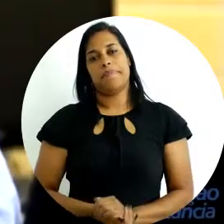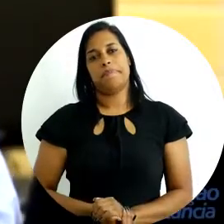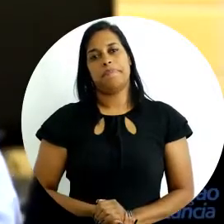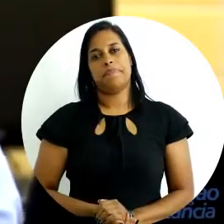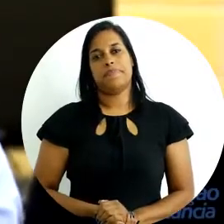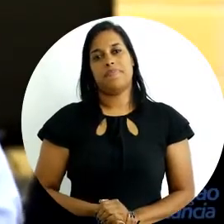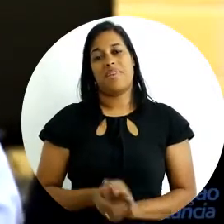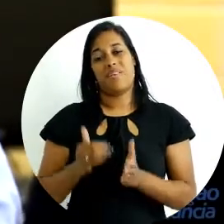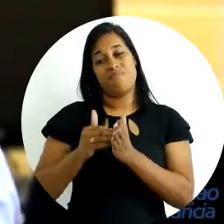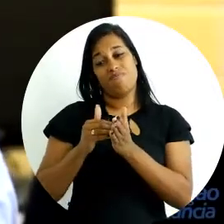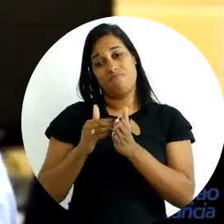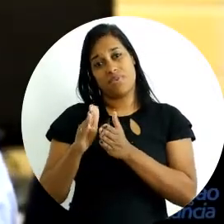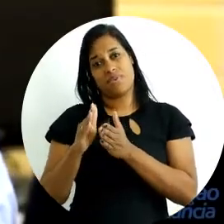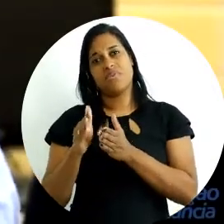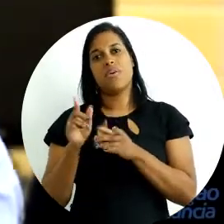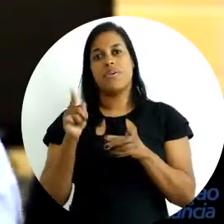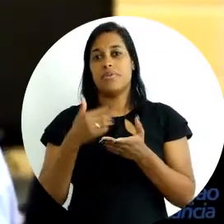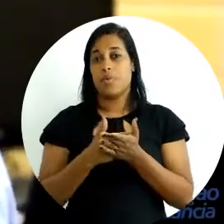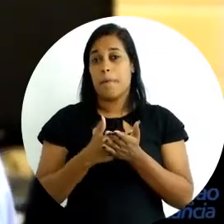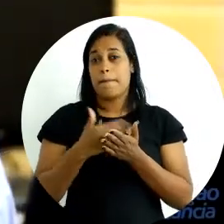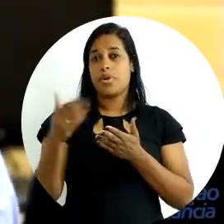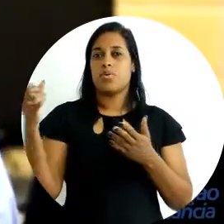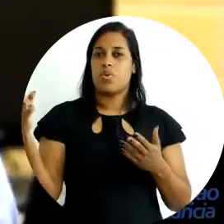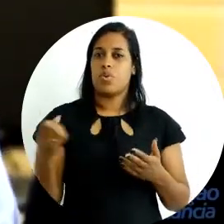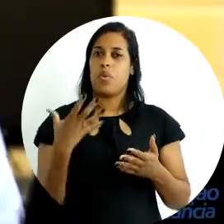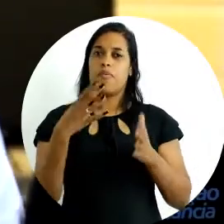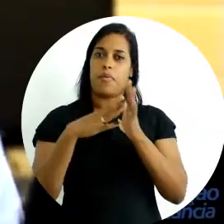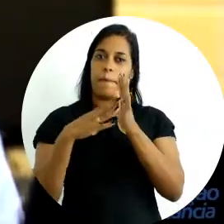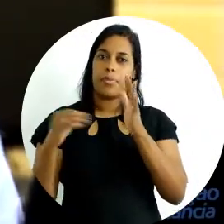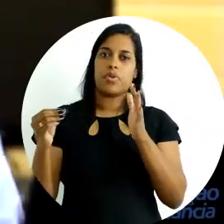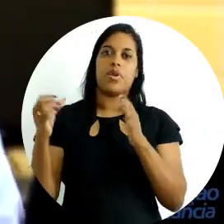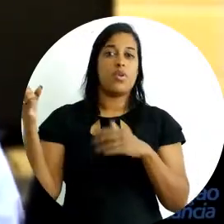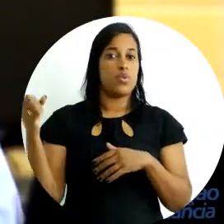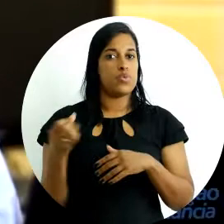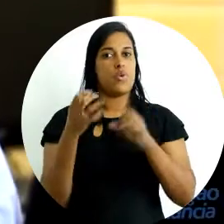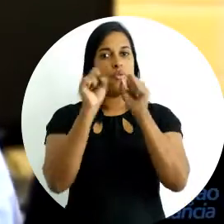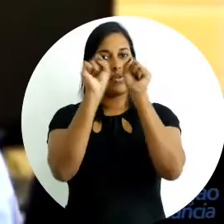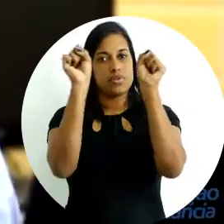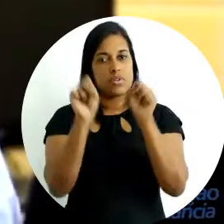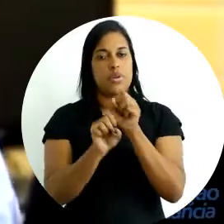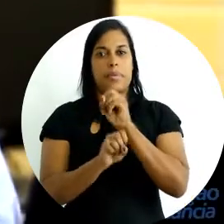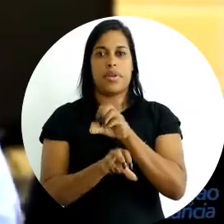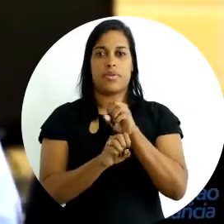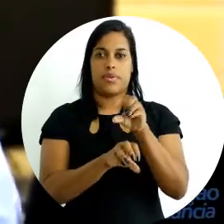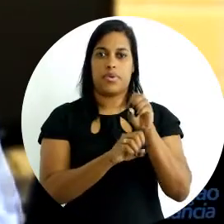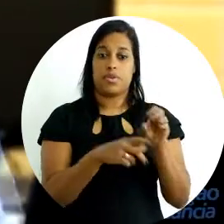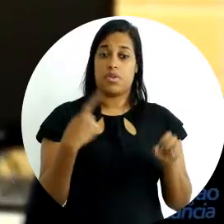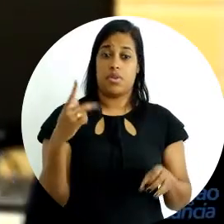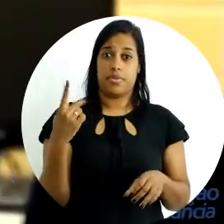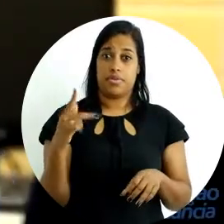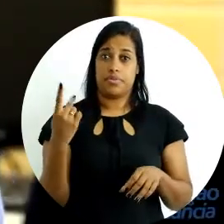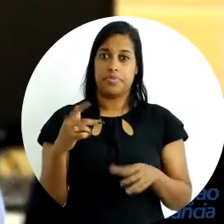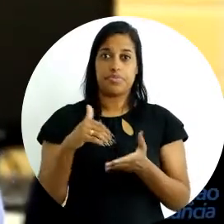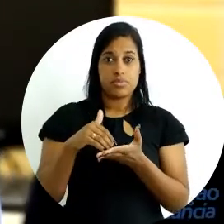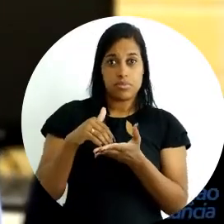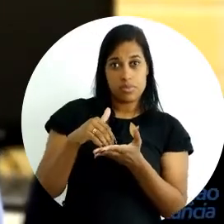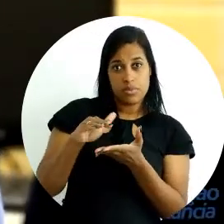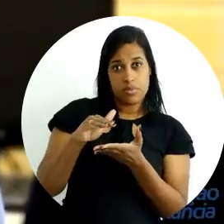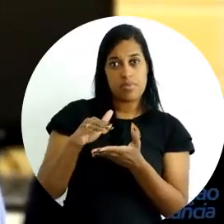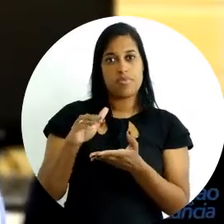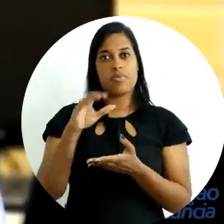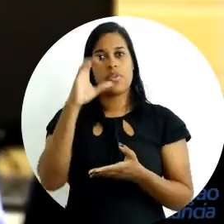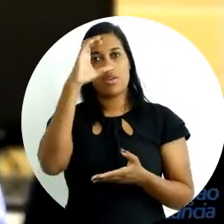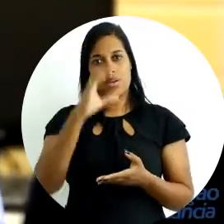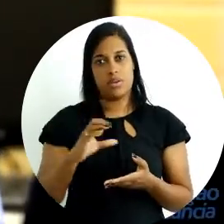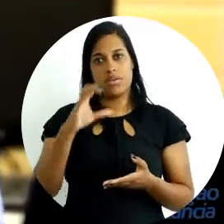Os jesuítas são expulsos e inicia-se um novo modelo educacional. Então, nesse caso, com a